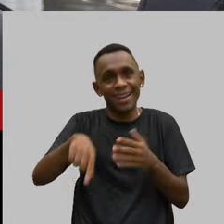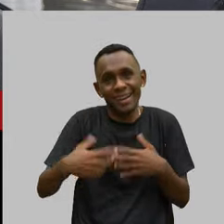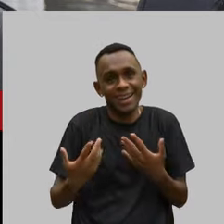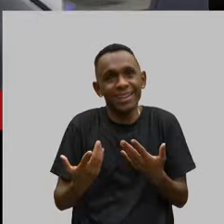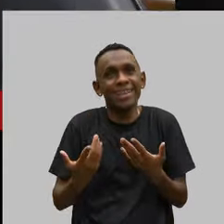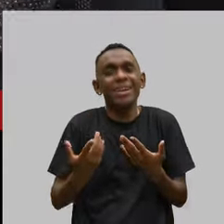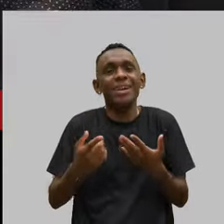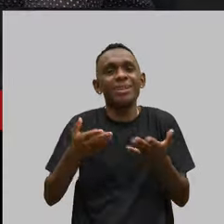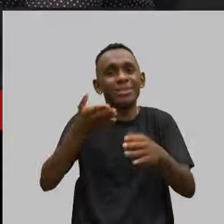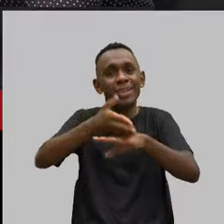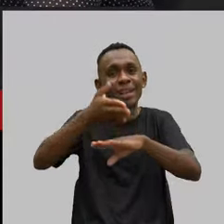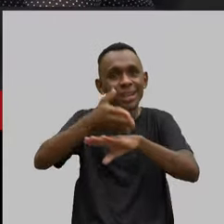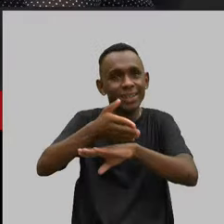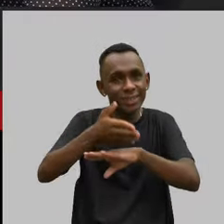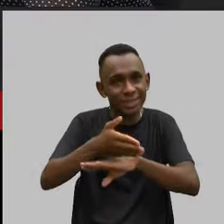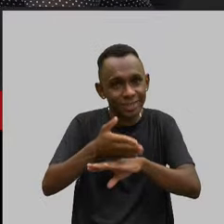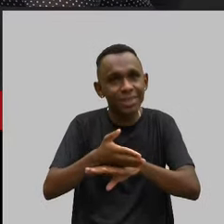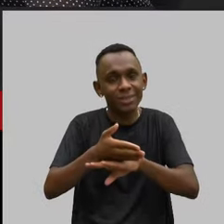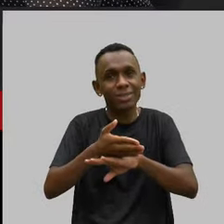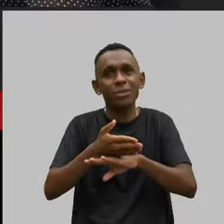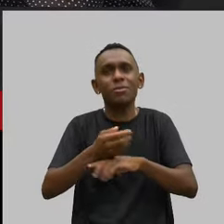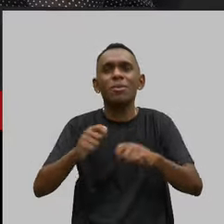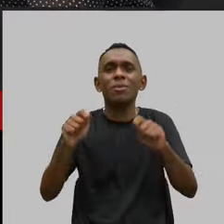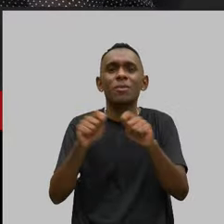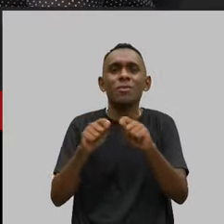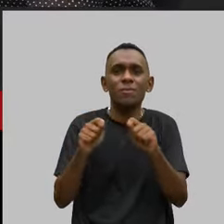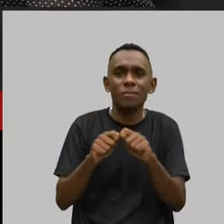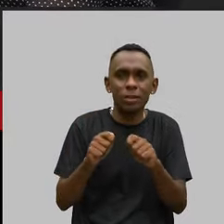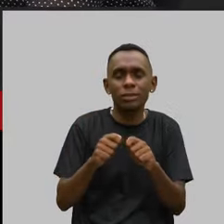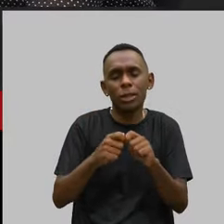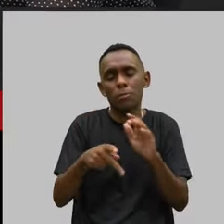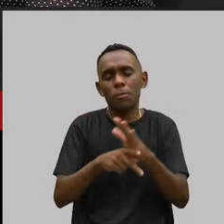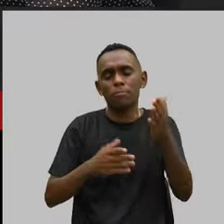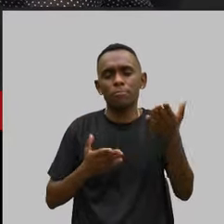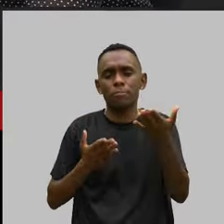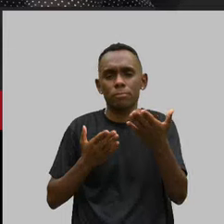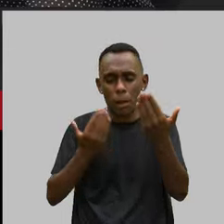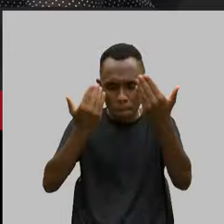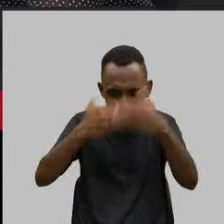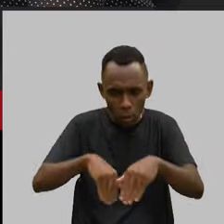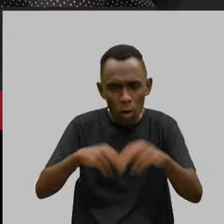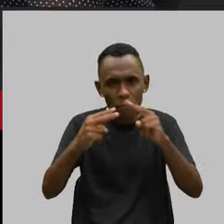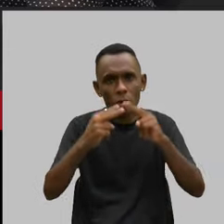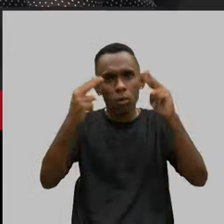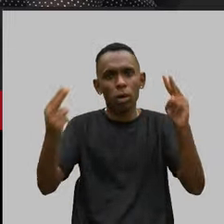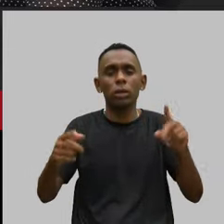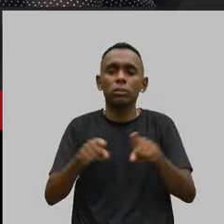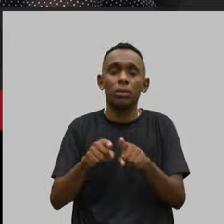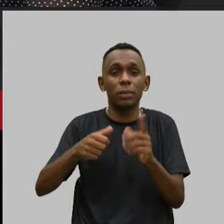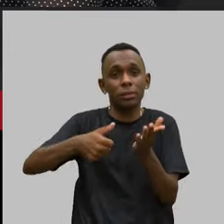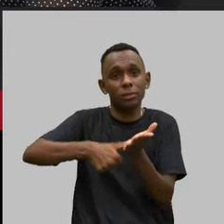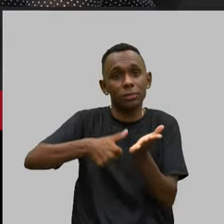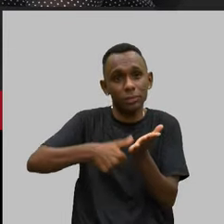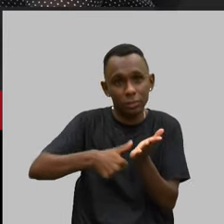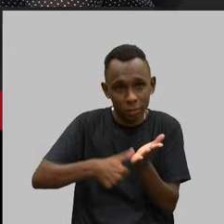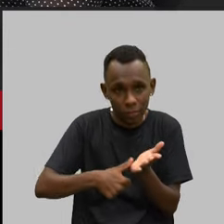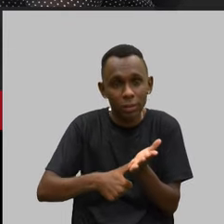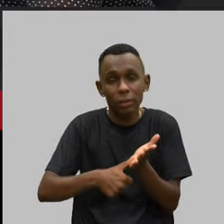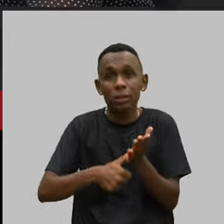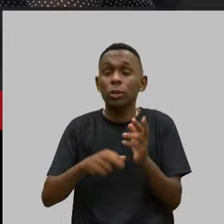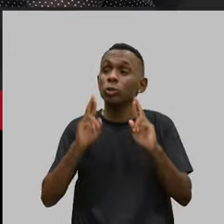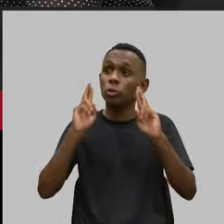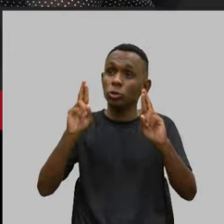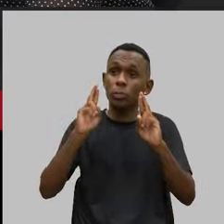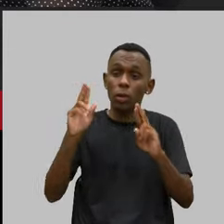acesso a poder e fazer sua prova de legislação online a fazer emissão de carteira de identidade mais próximo a gente espera com